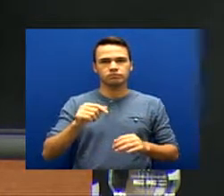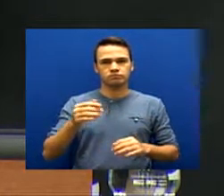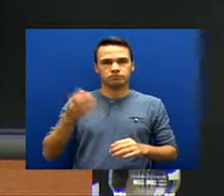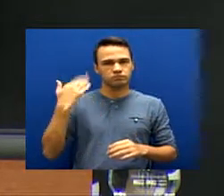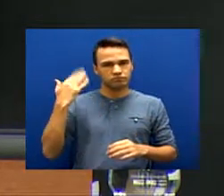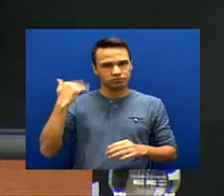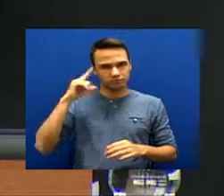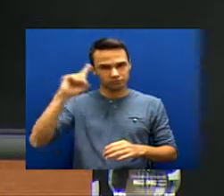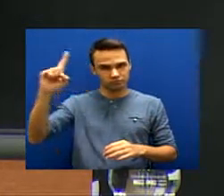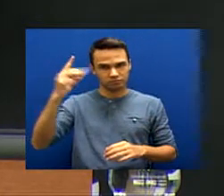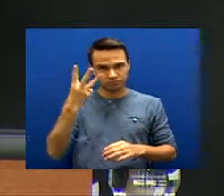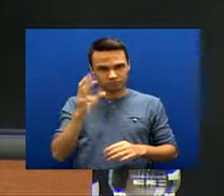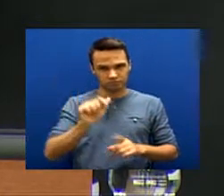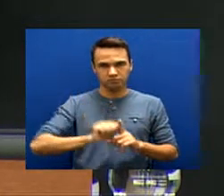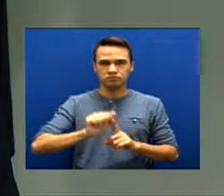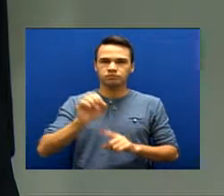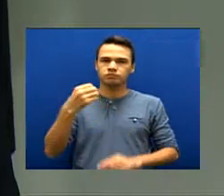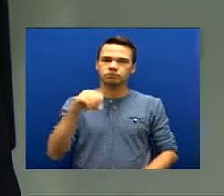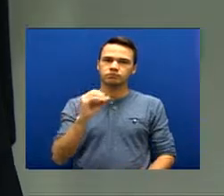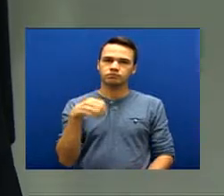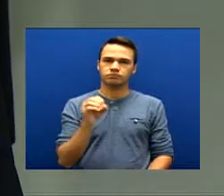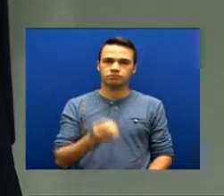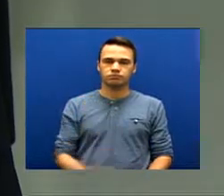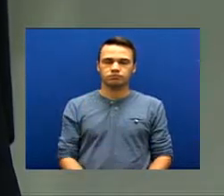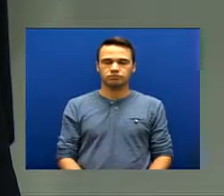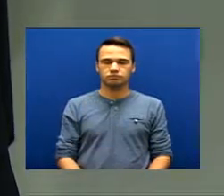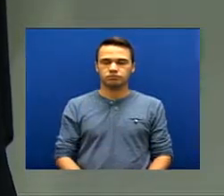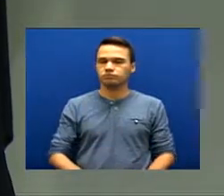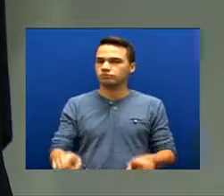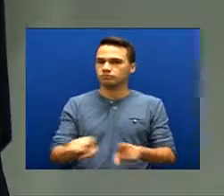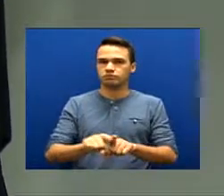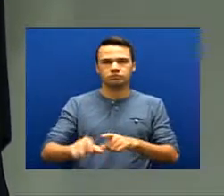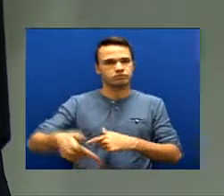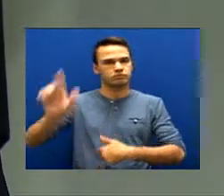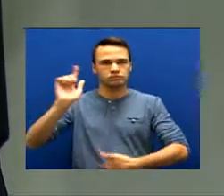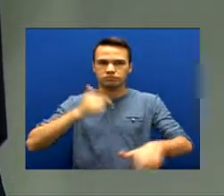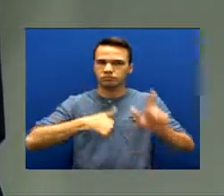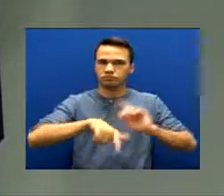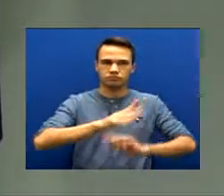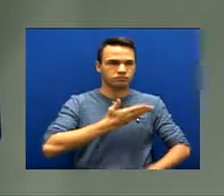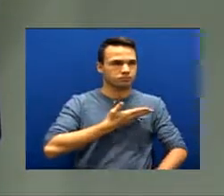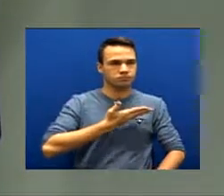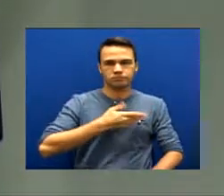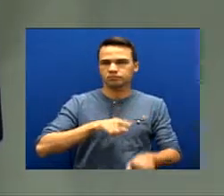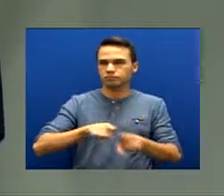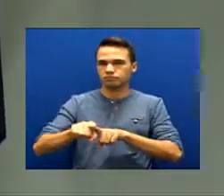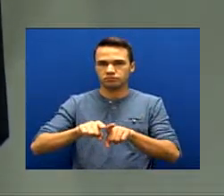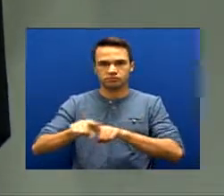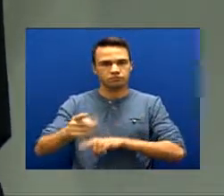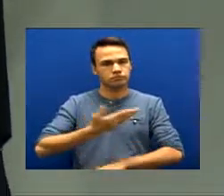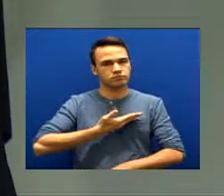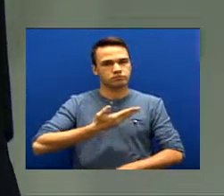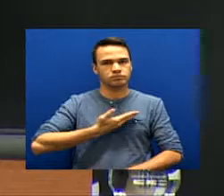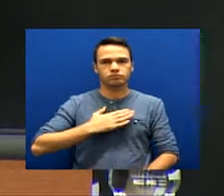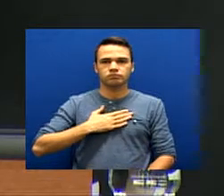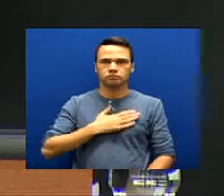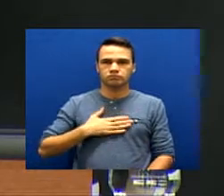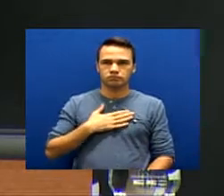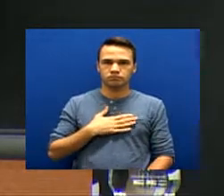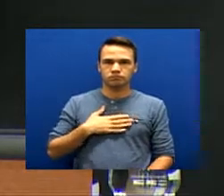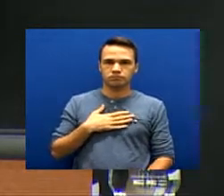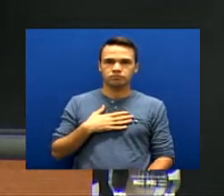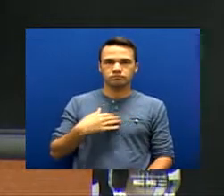conosco, amanhã temos a inauguração da creche. Hoje eu tive o privilégio de participar da